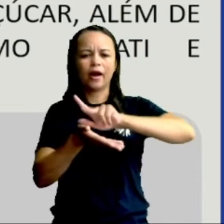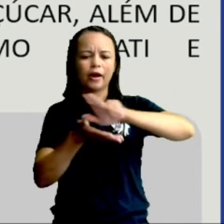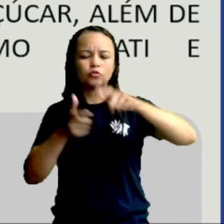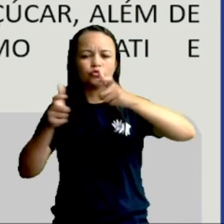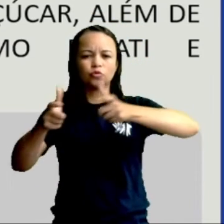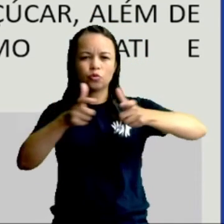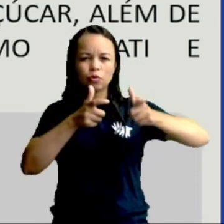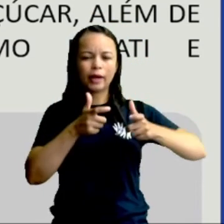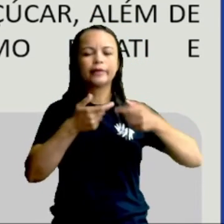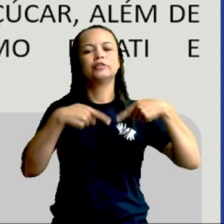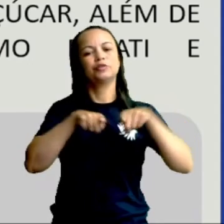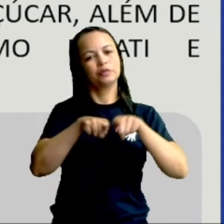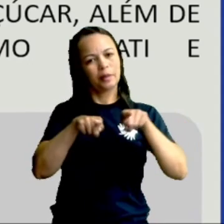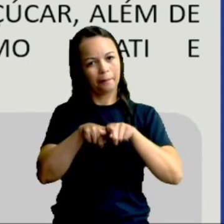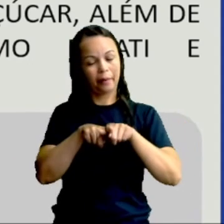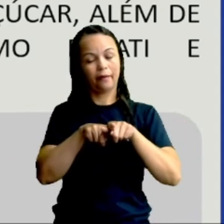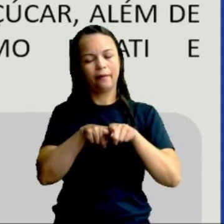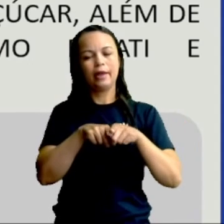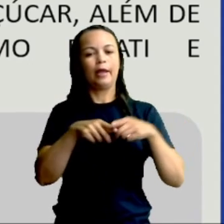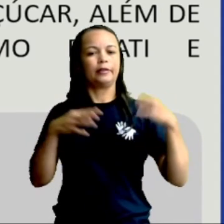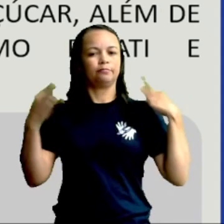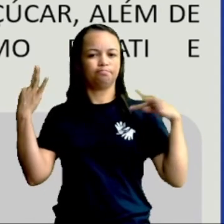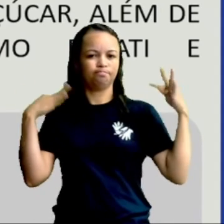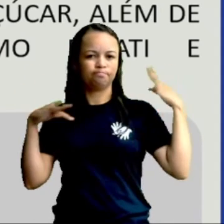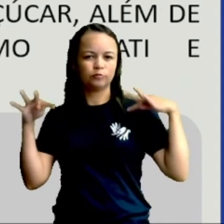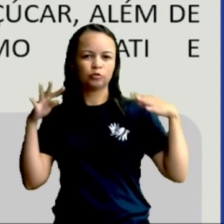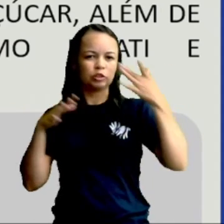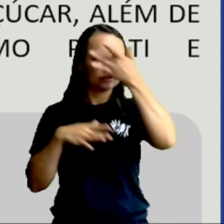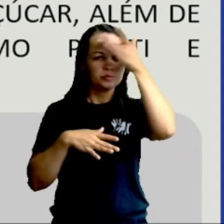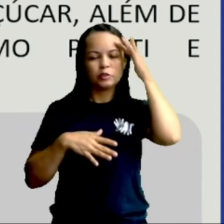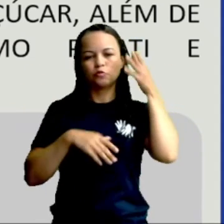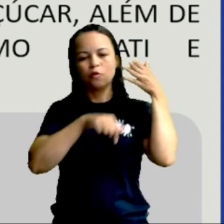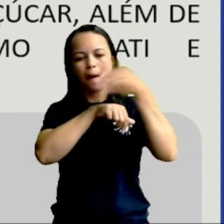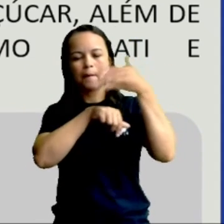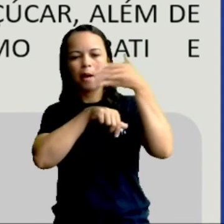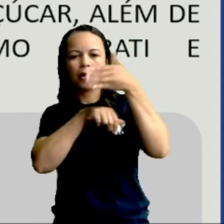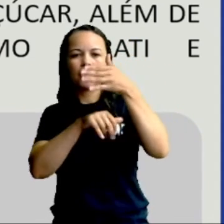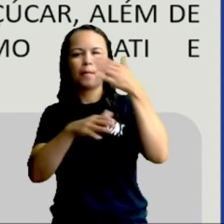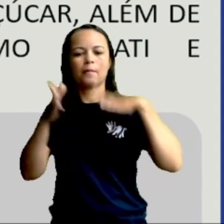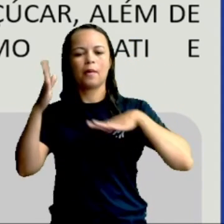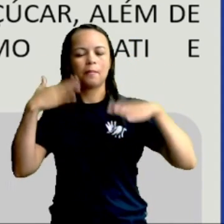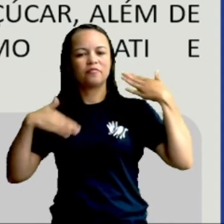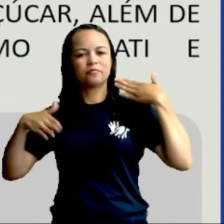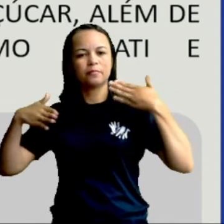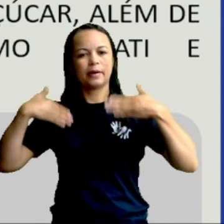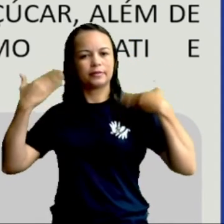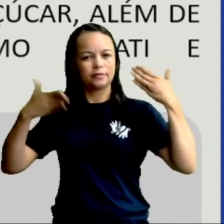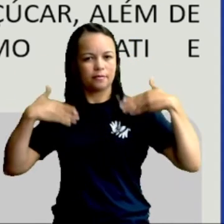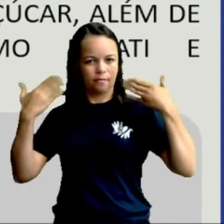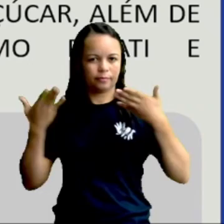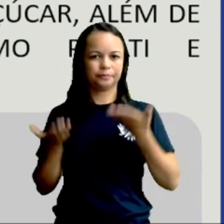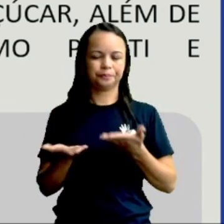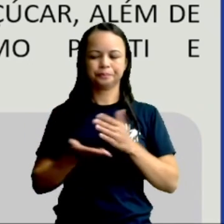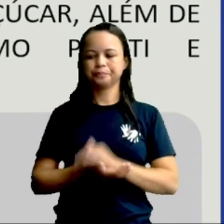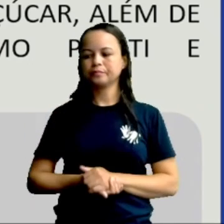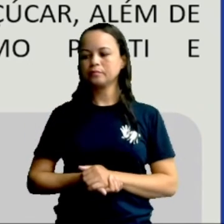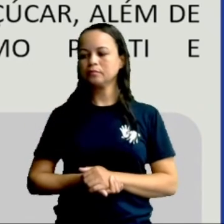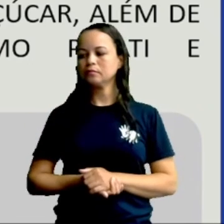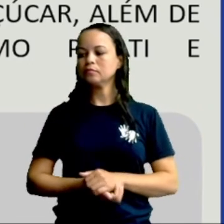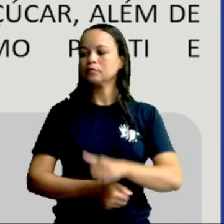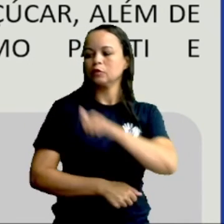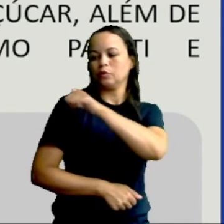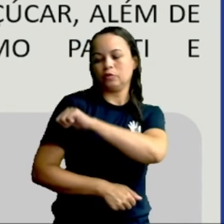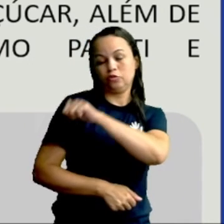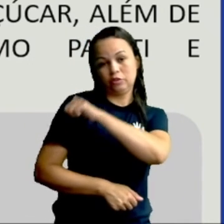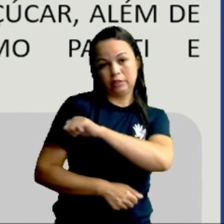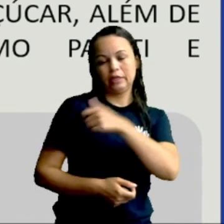em Conceição da Barra. Gente, Guaraparipe e Vila Velha são cidades históricas do Espírito Santo. Tá? No Rio de Janeiro,